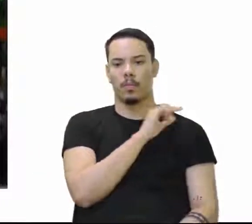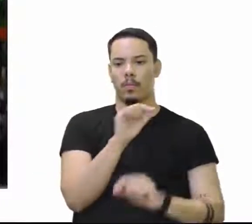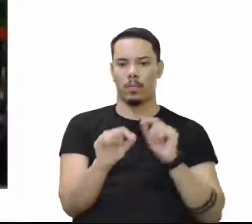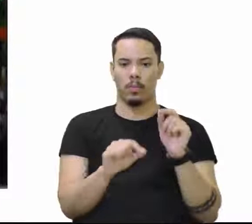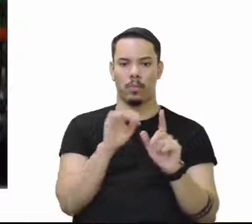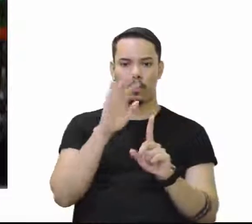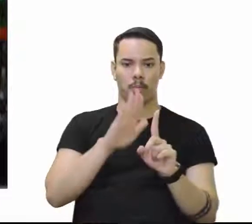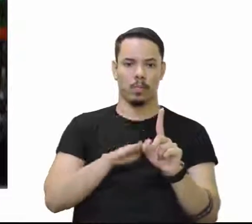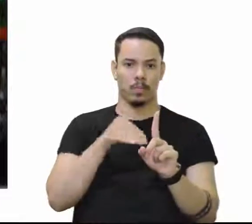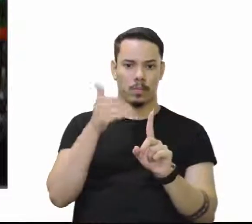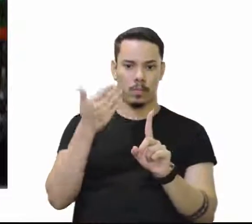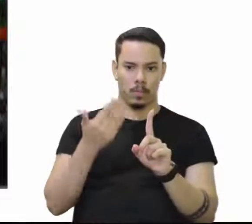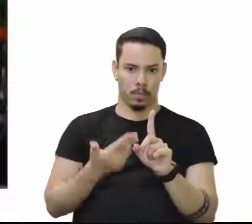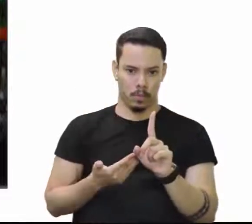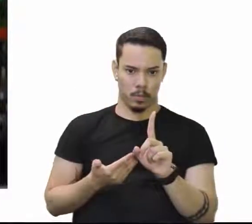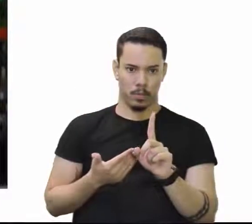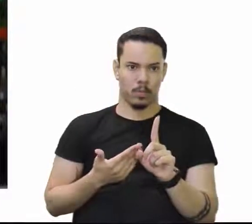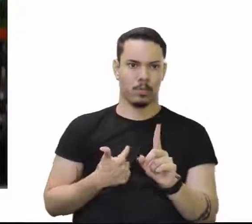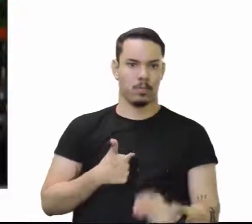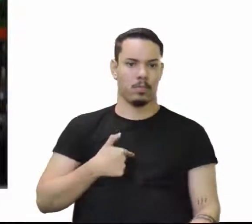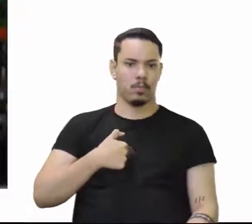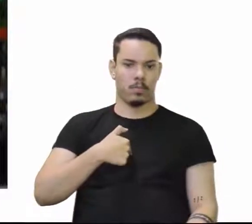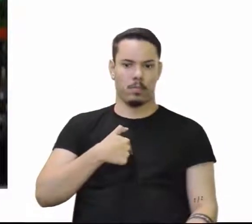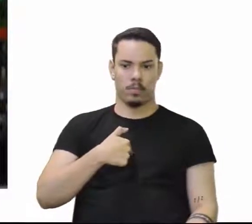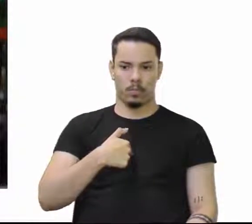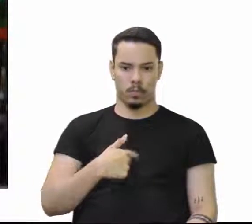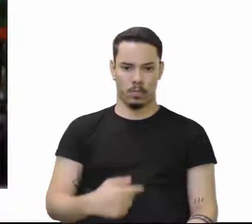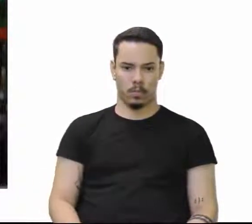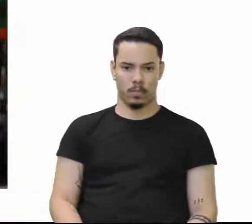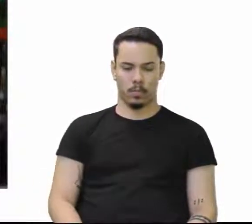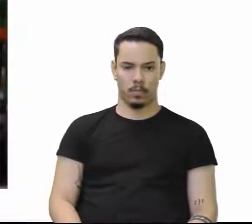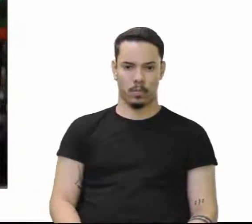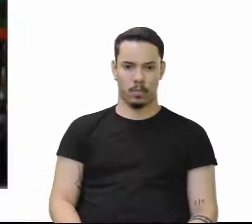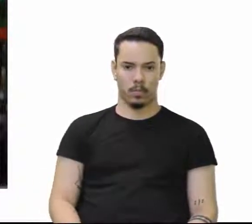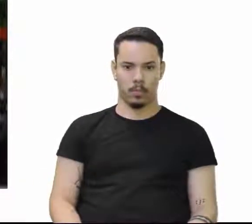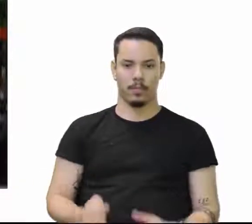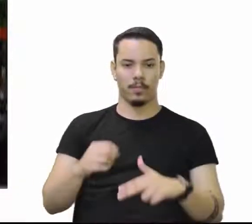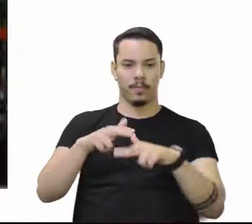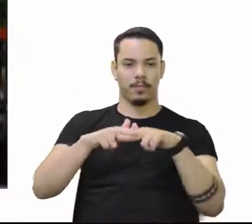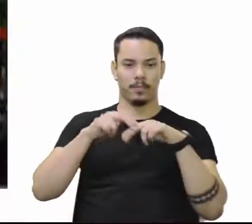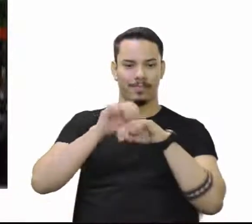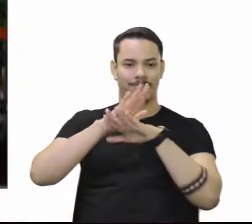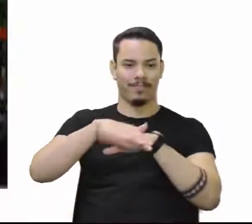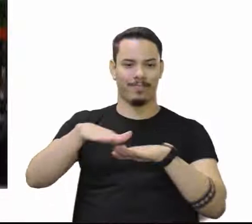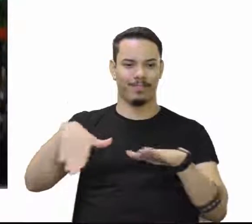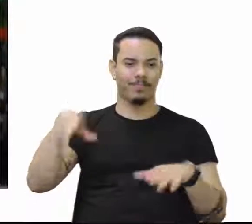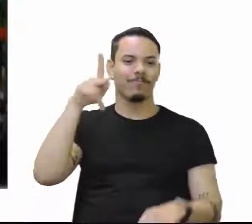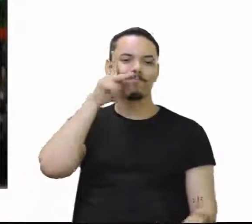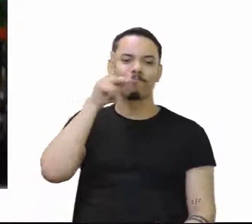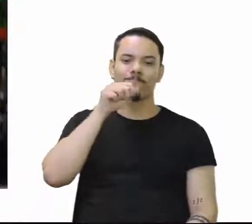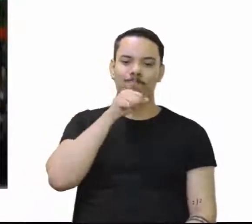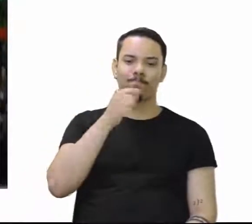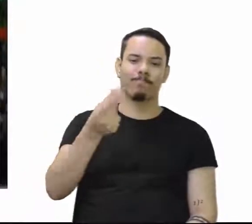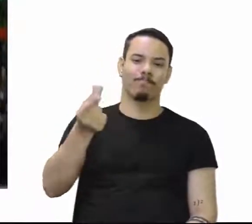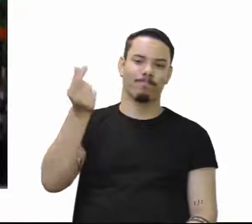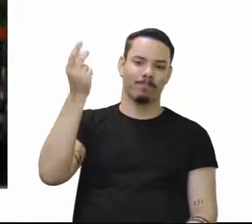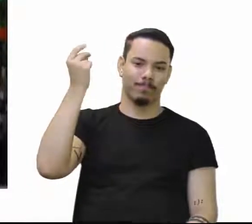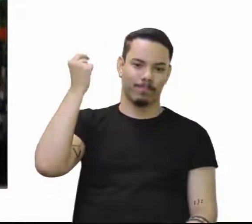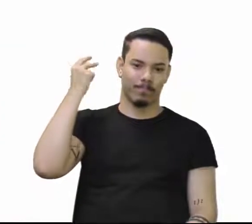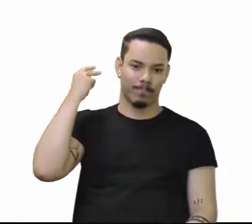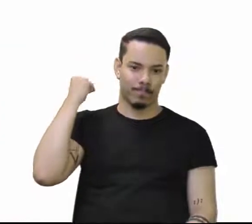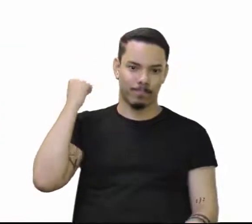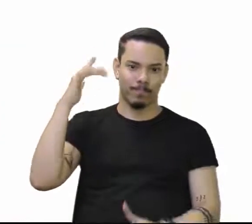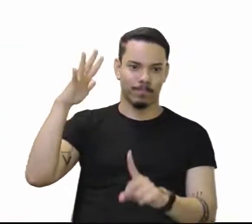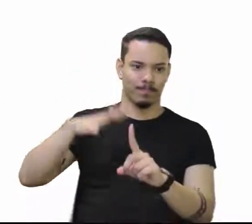em honraria a Getúlio Vargas. Olha a criançada de Porto Velho da época aí, saudando